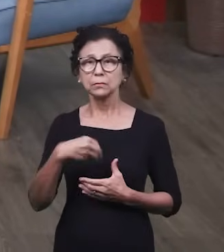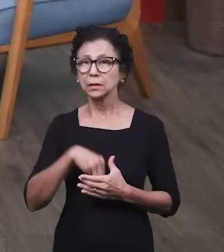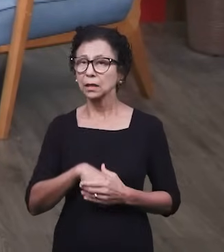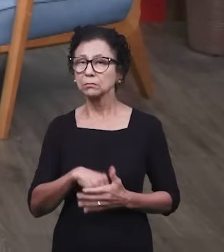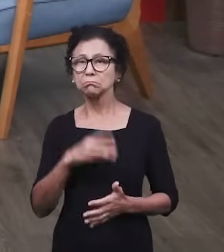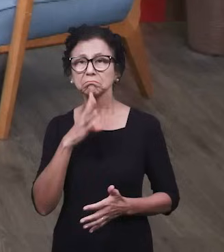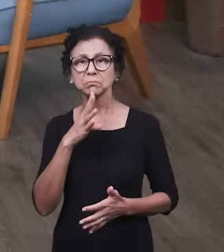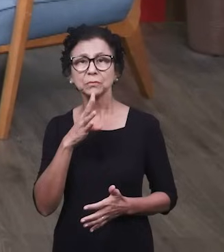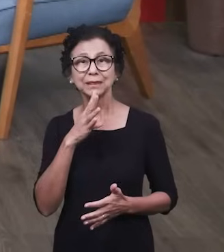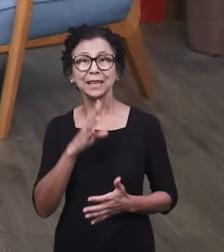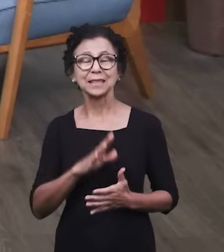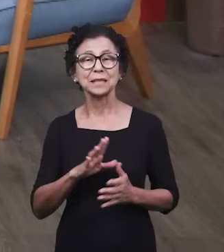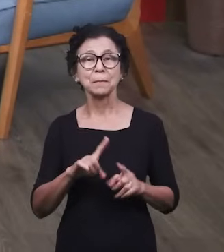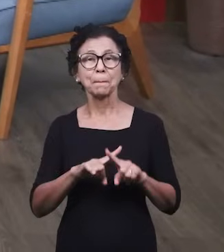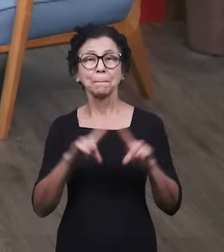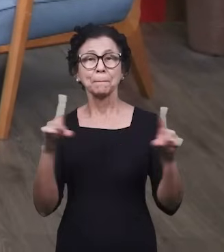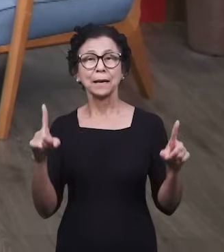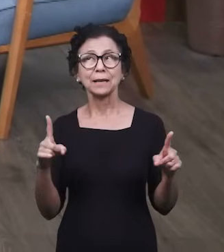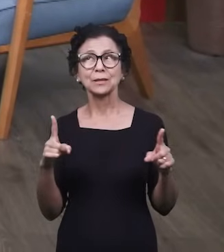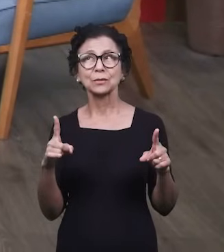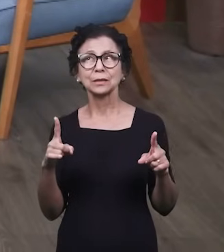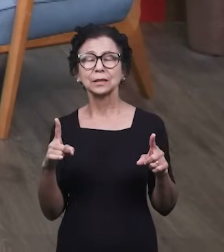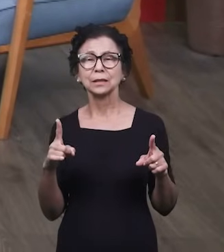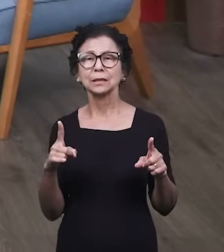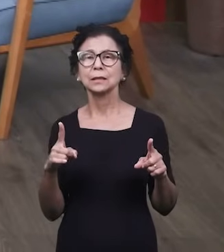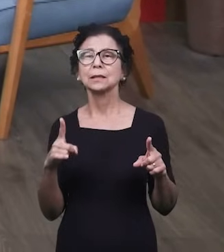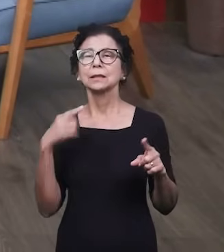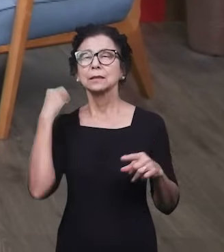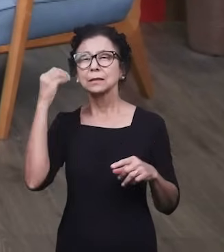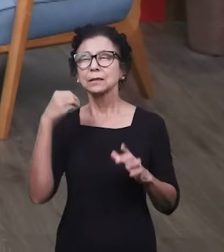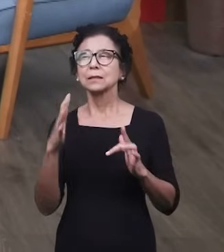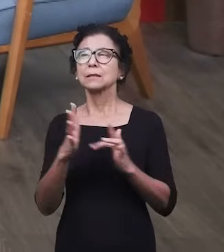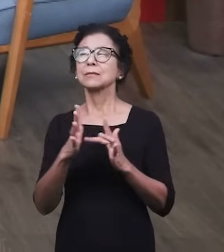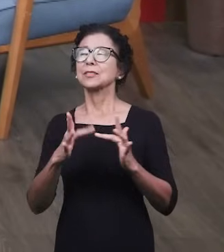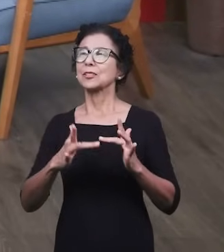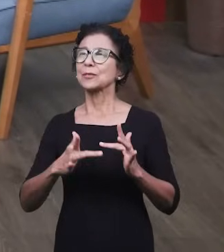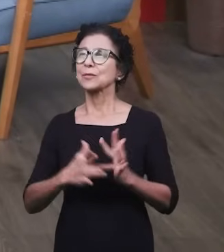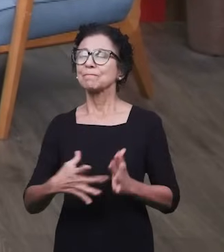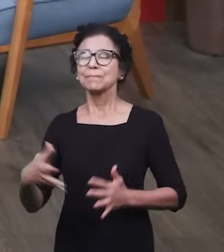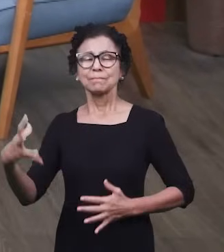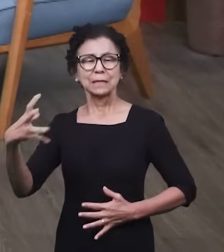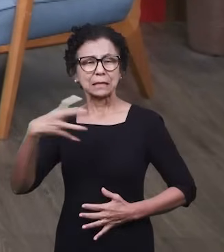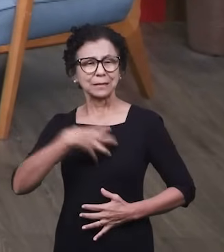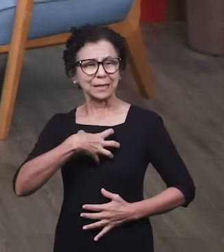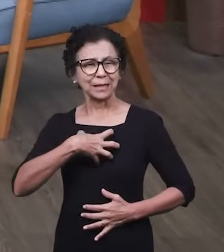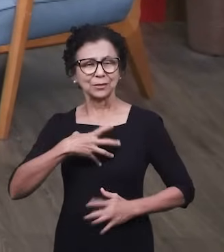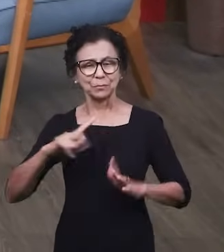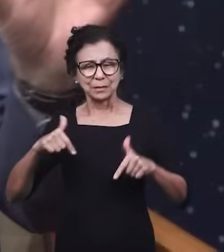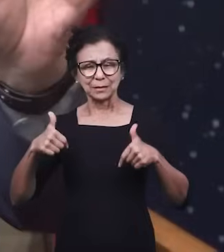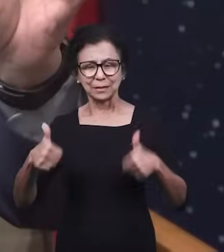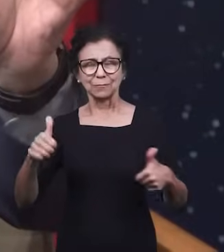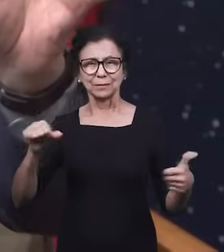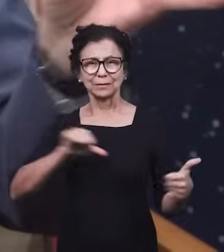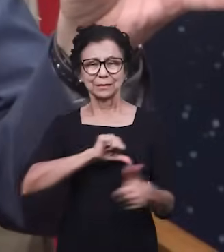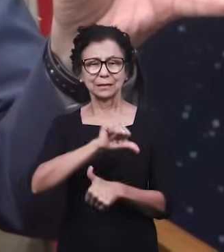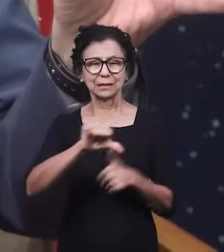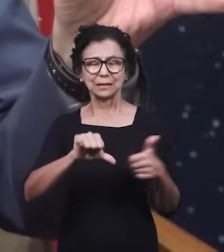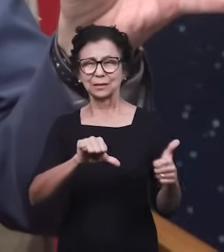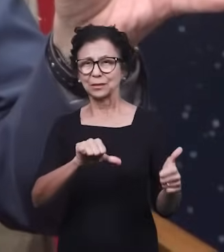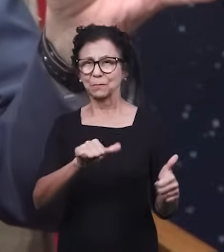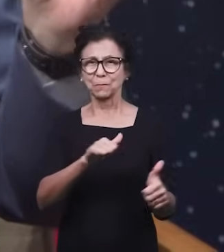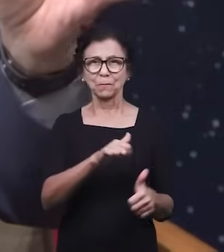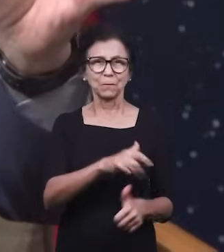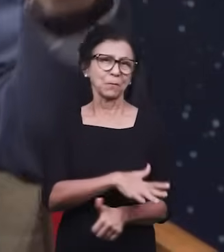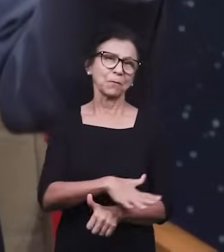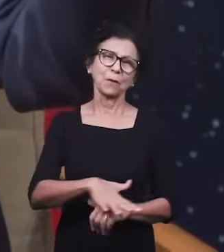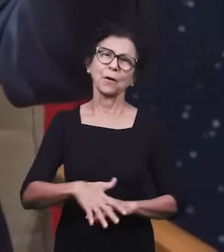pessoa tem certeza, ela tem segurança, convicção, ela está firmada no Senhor. Ela sabe que se, como diz a